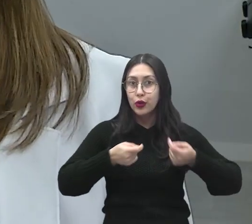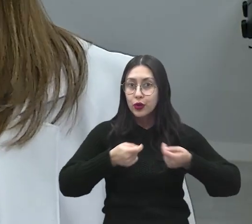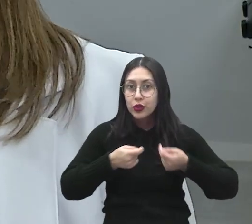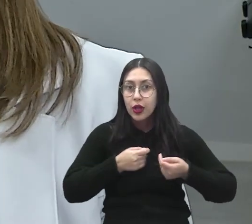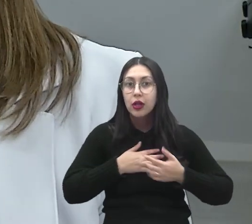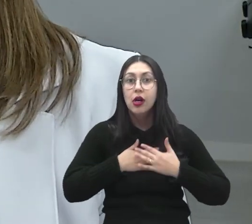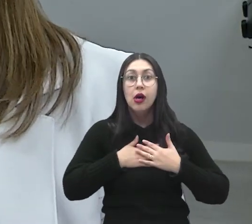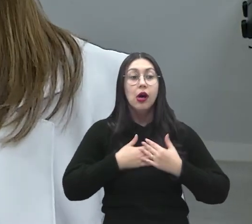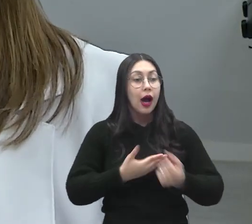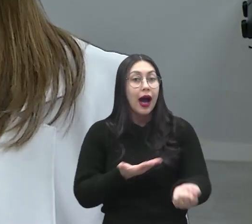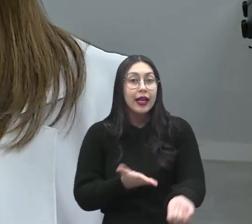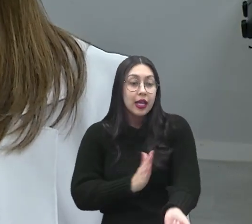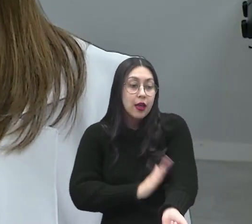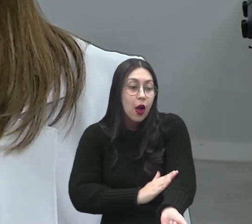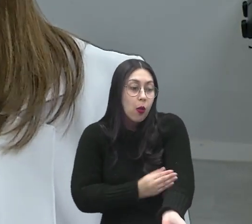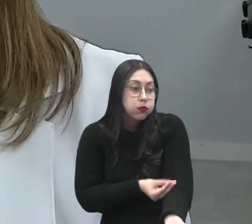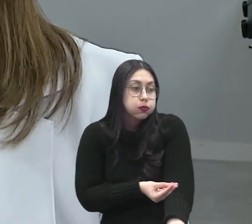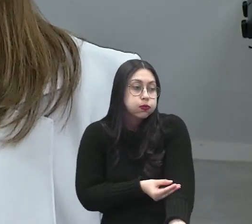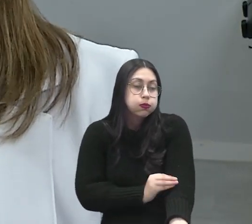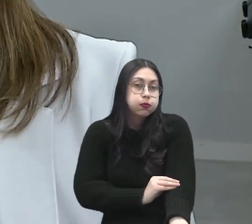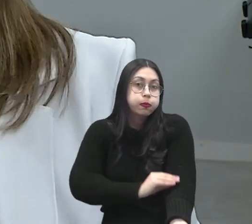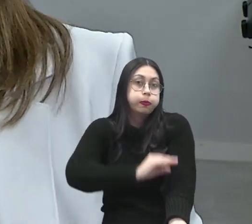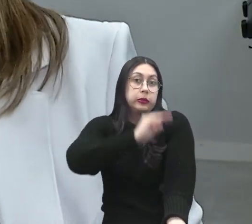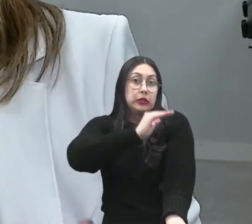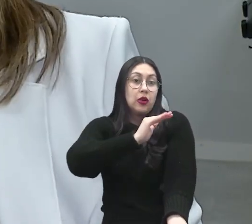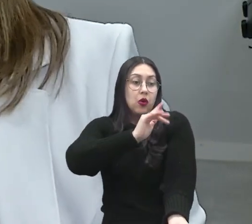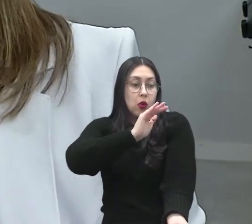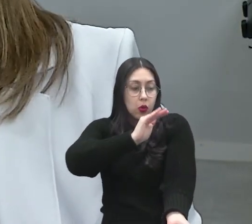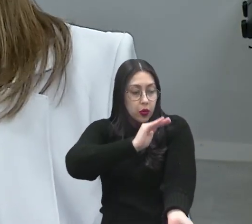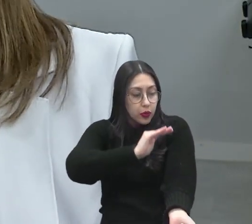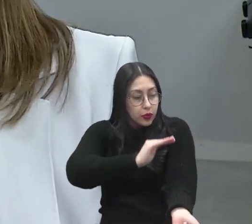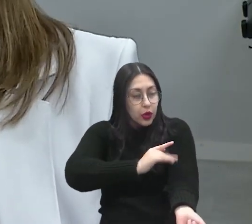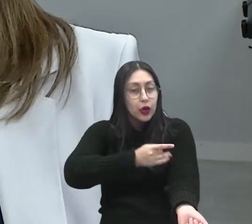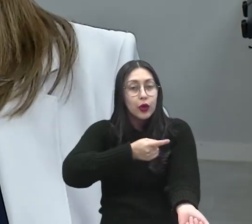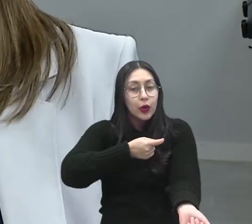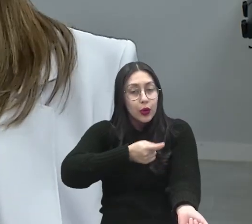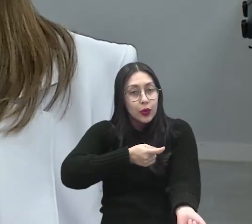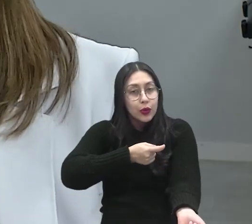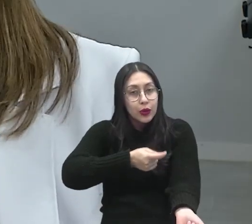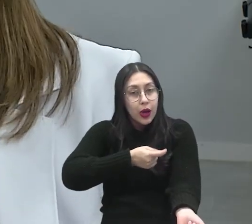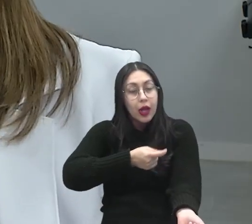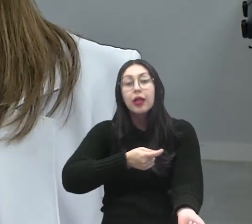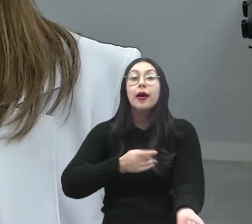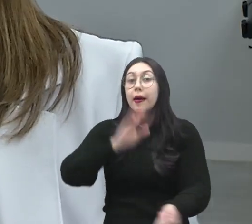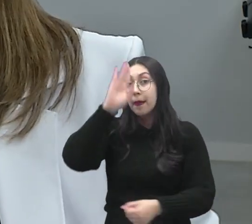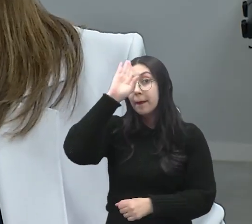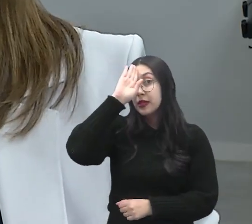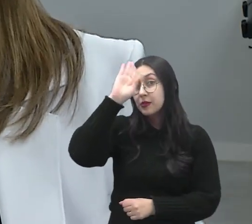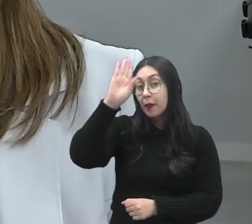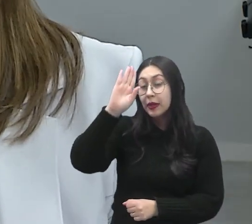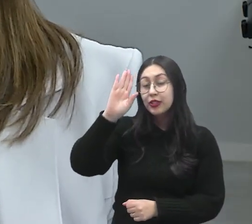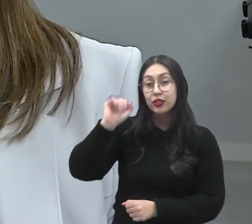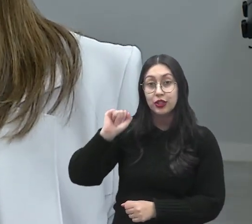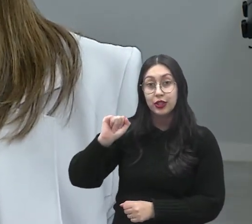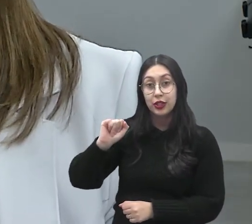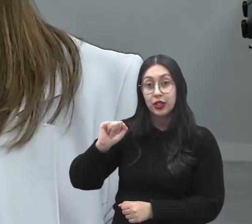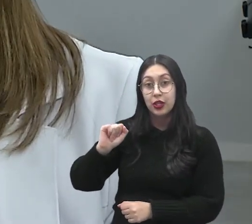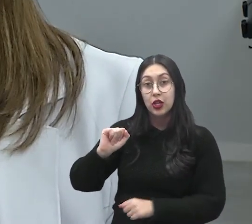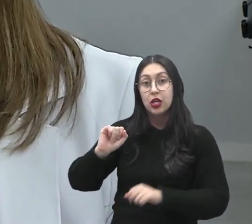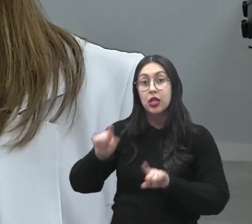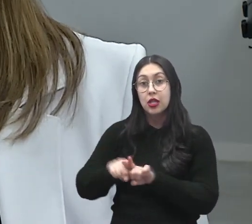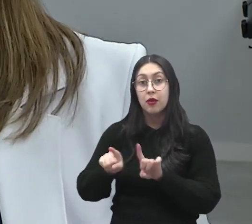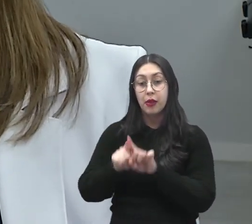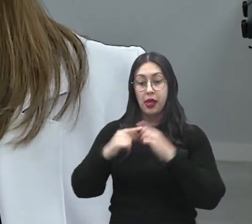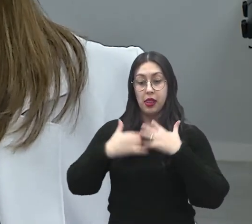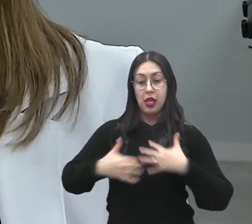sua pressão arterial, controla a ansiedade, e aí não fica aquele desespero com falta de ar. Principalmente você mantém